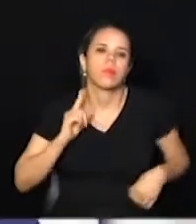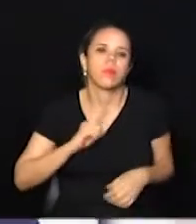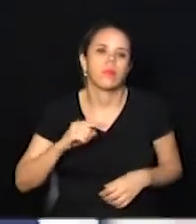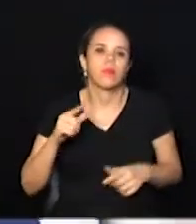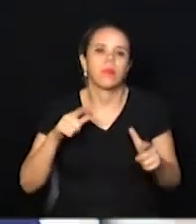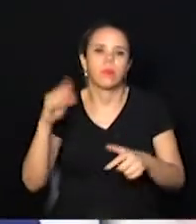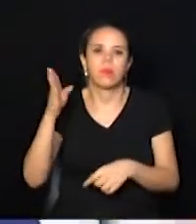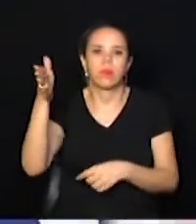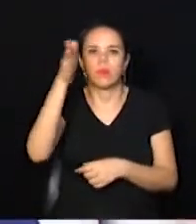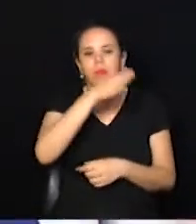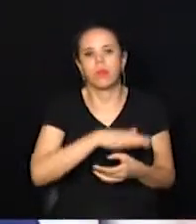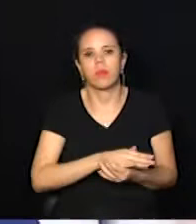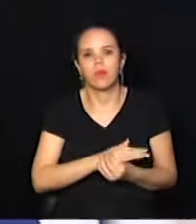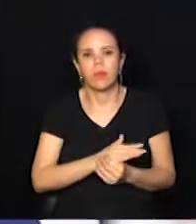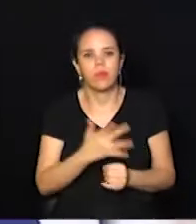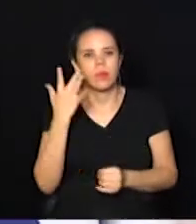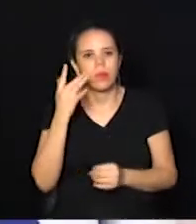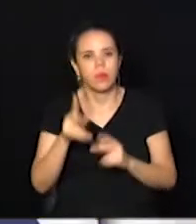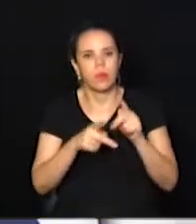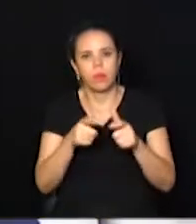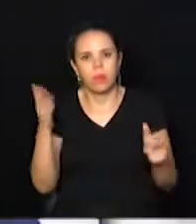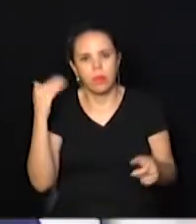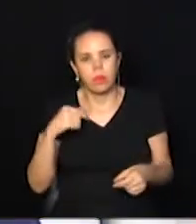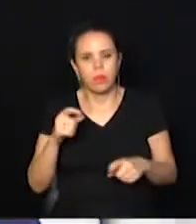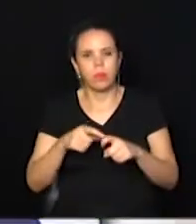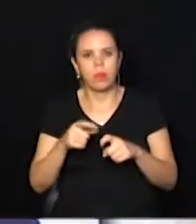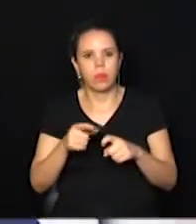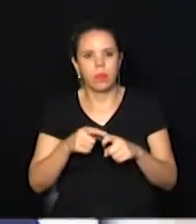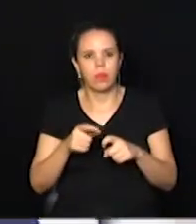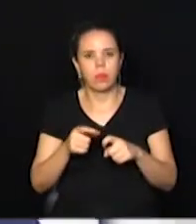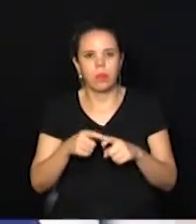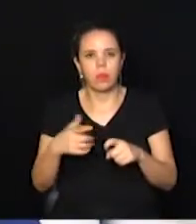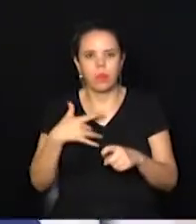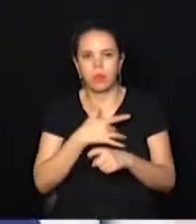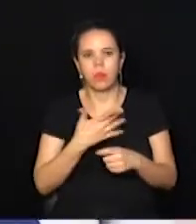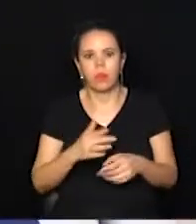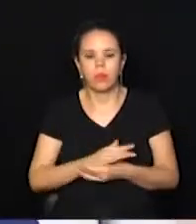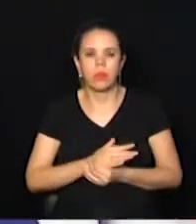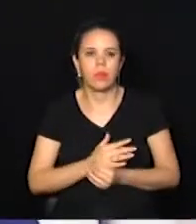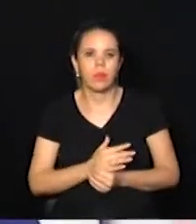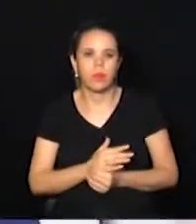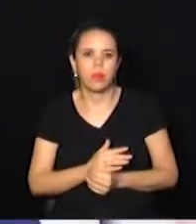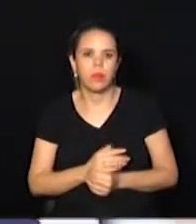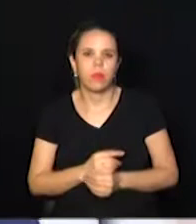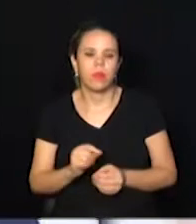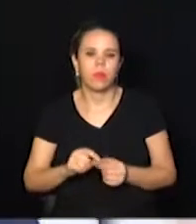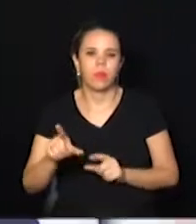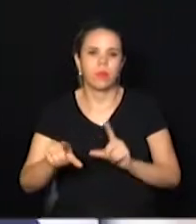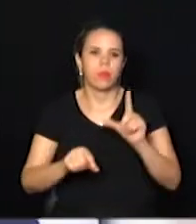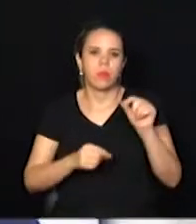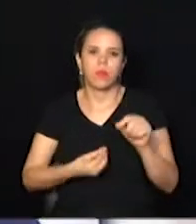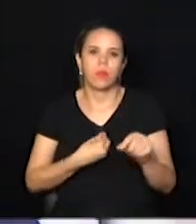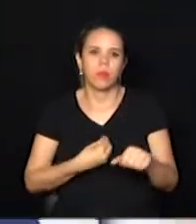quem acho que também boa parte das pessoas sabem, eu sou médico, sanitarista, e eu fiz as minhas escolhas na minha